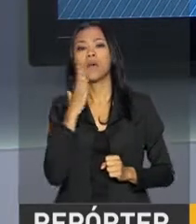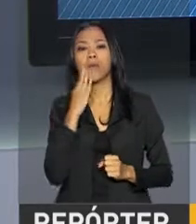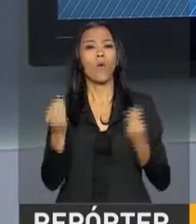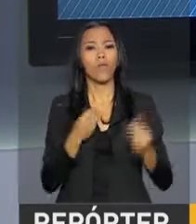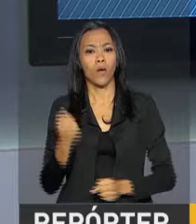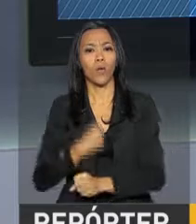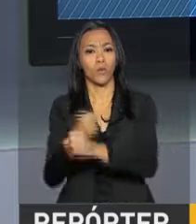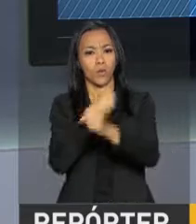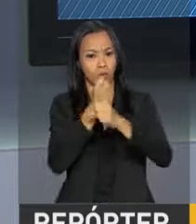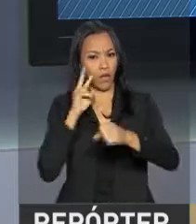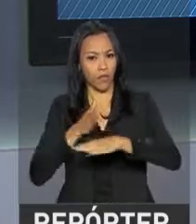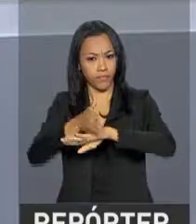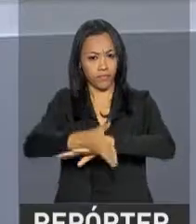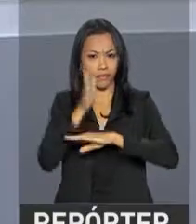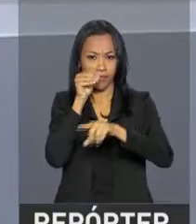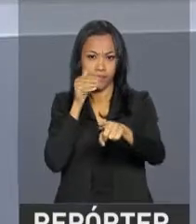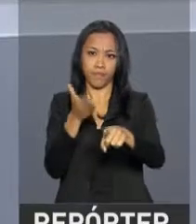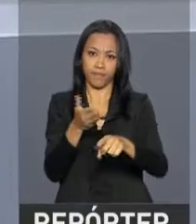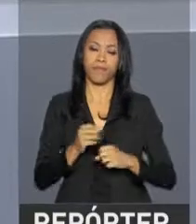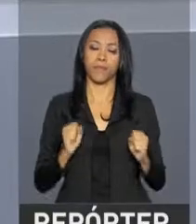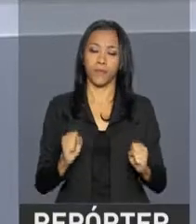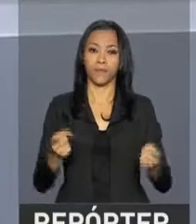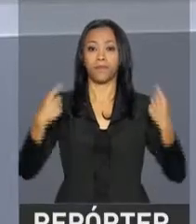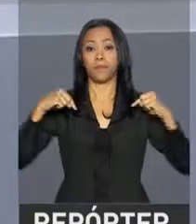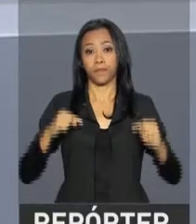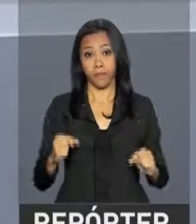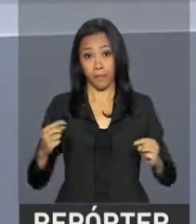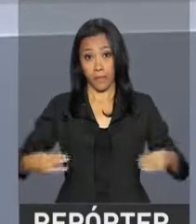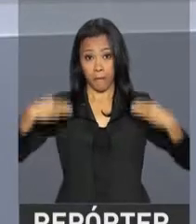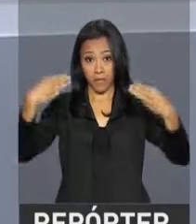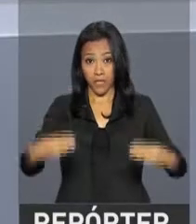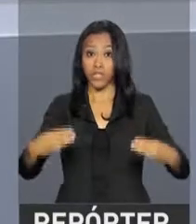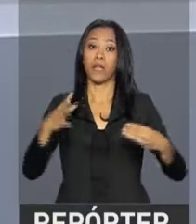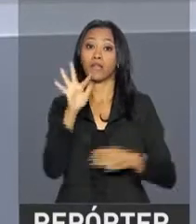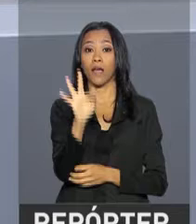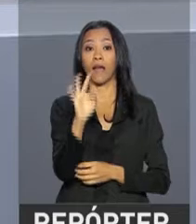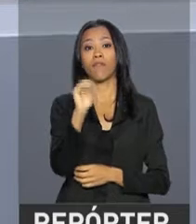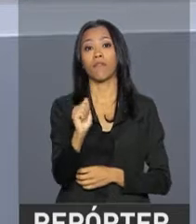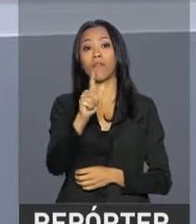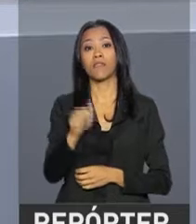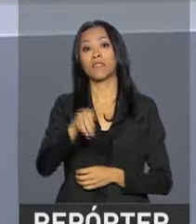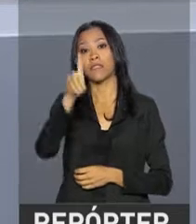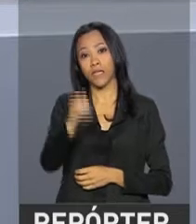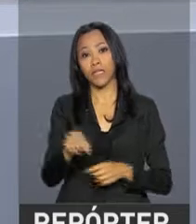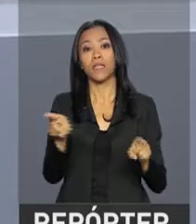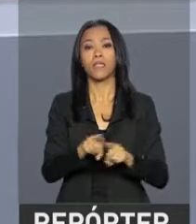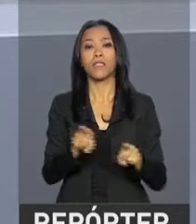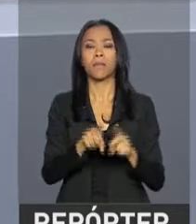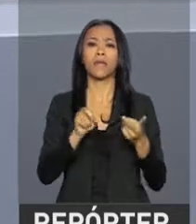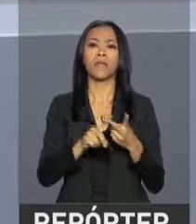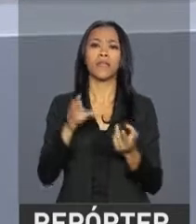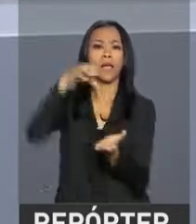que aparece aí na sua tela. Os ministérios da Fazenda e do Planejamento se manifestaram sobre a decisão da agência de